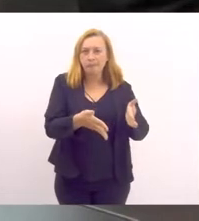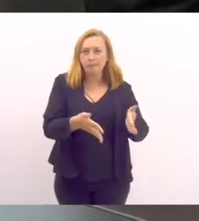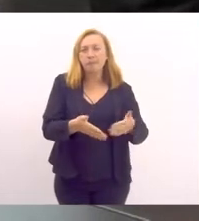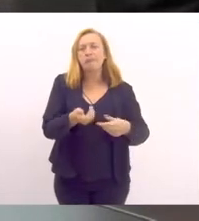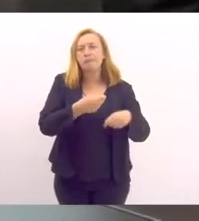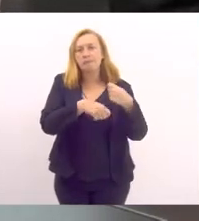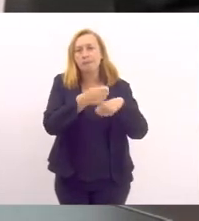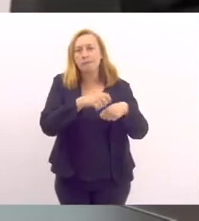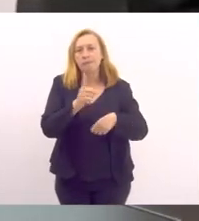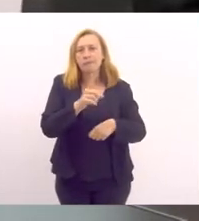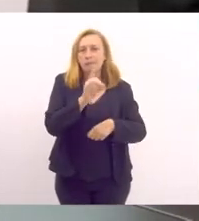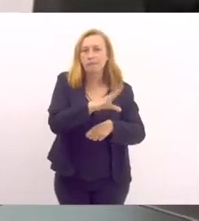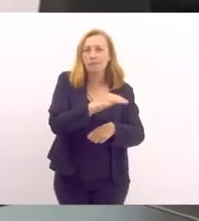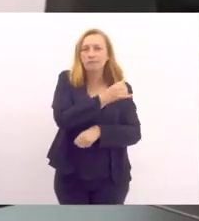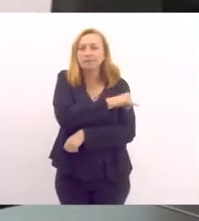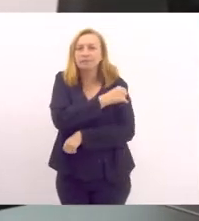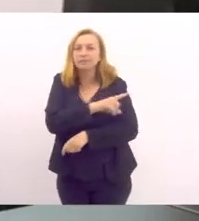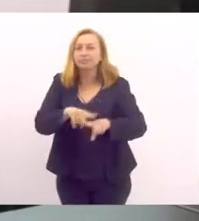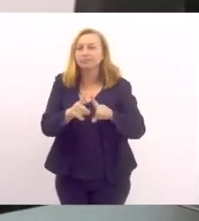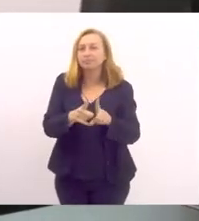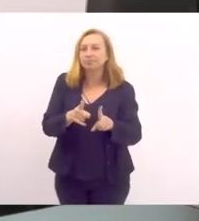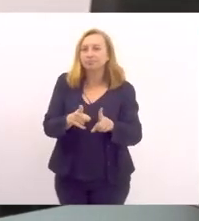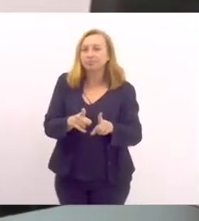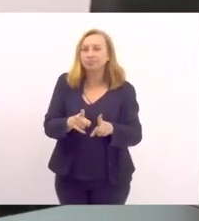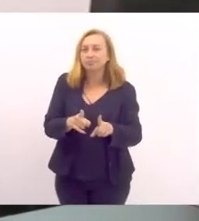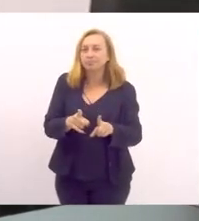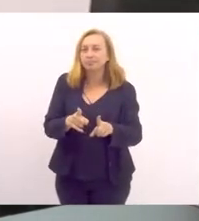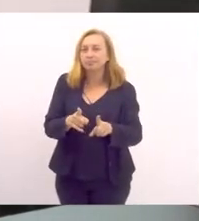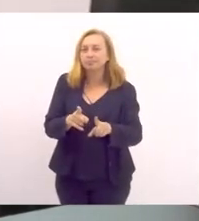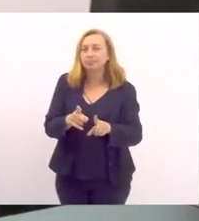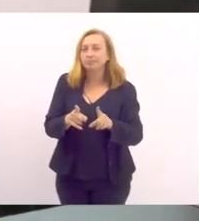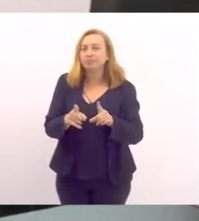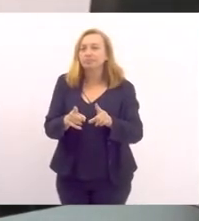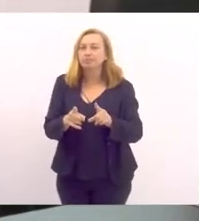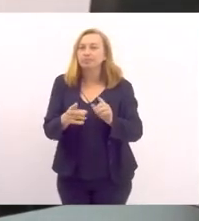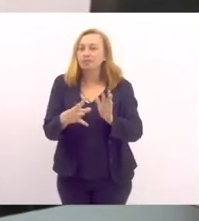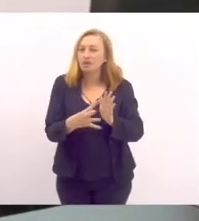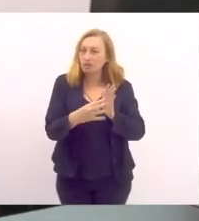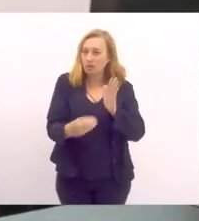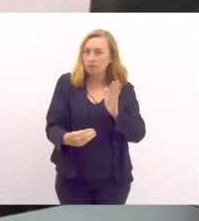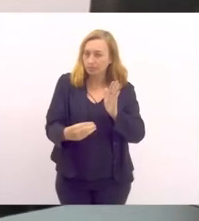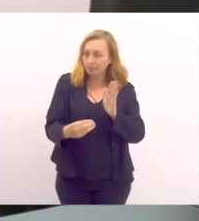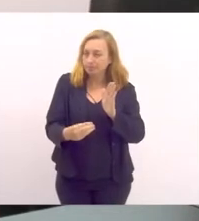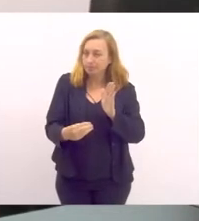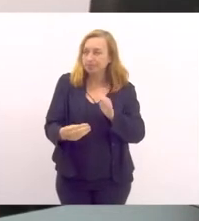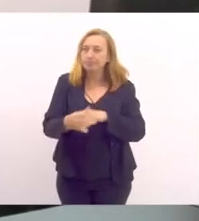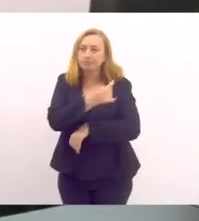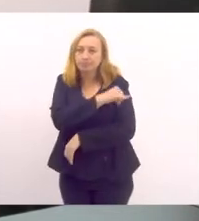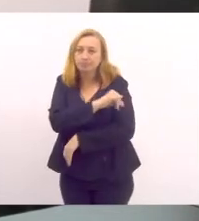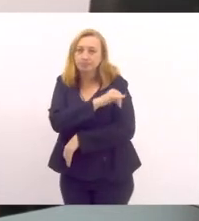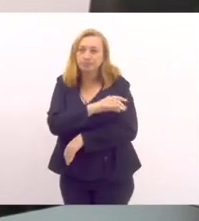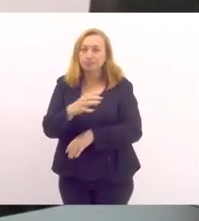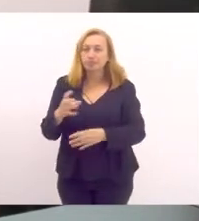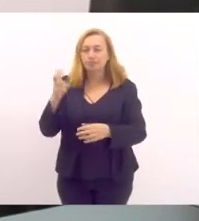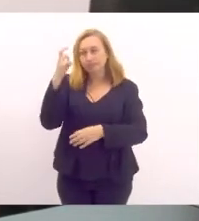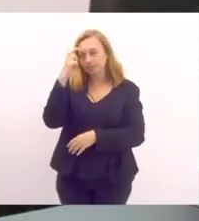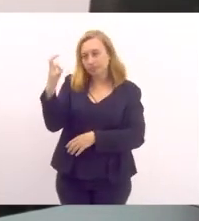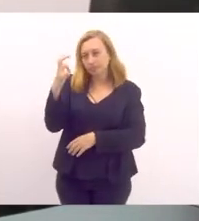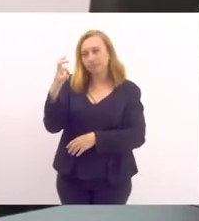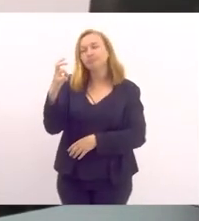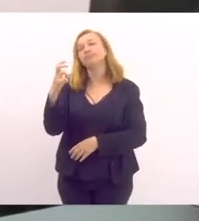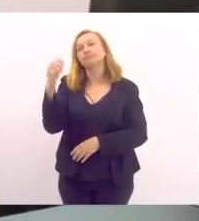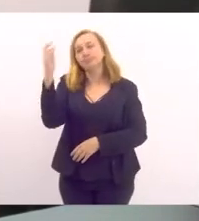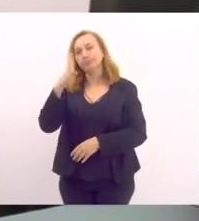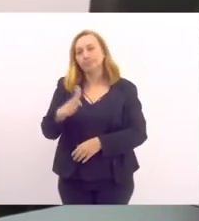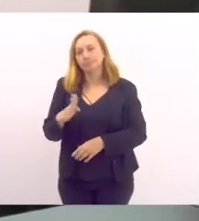não só no Rio de Janeiro, mas o Rio de Janeiro é um exemplo nacional, é a porta da cultura do Brasil. E a porta do Brasil